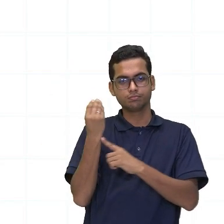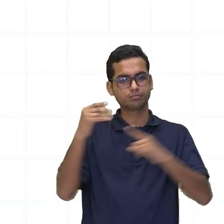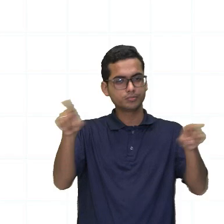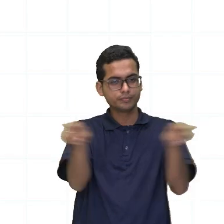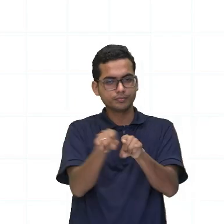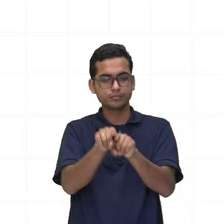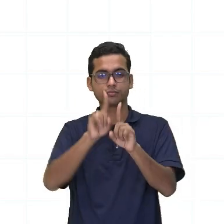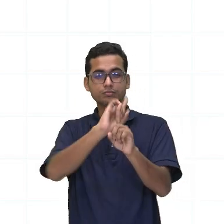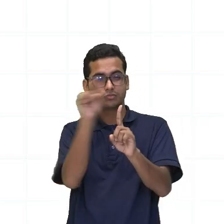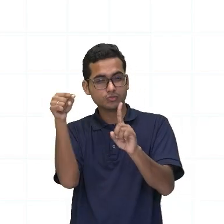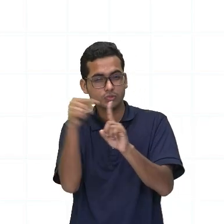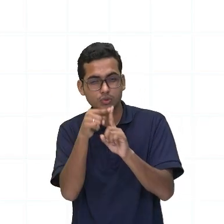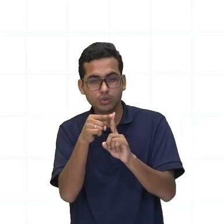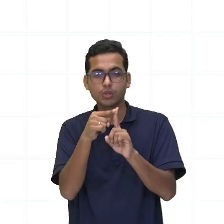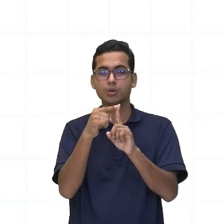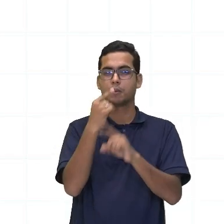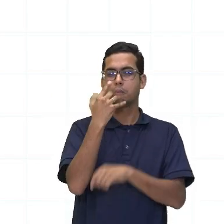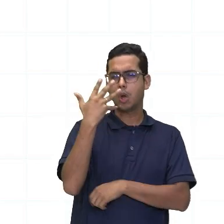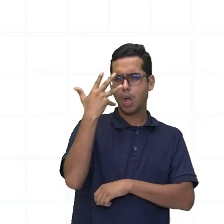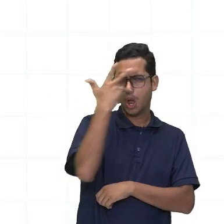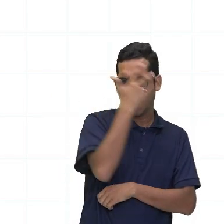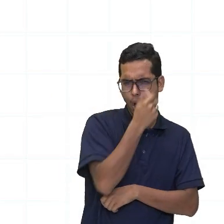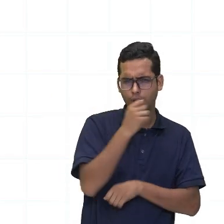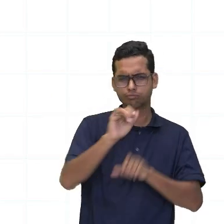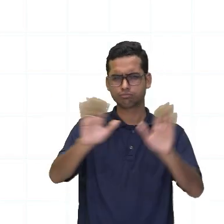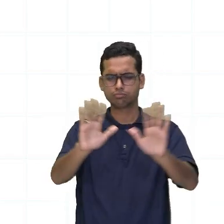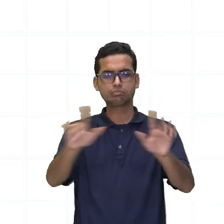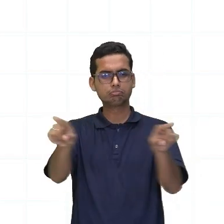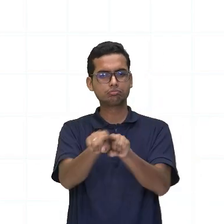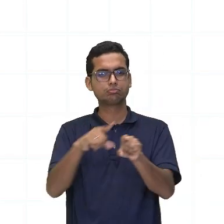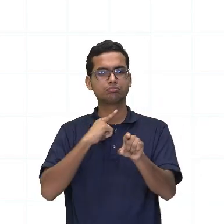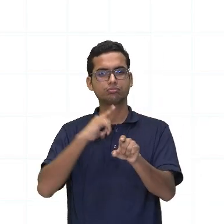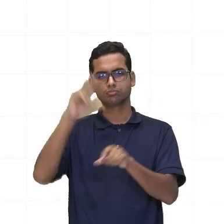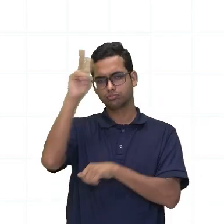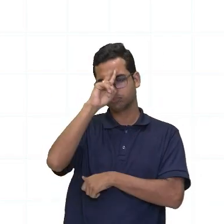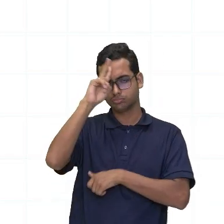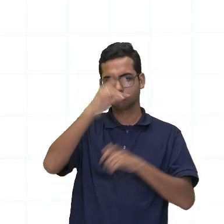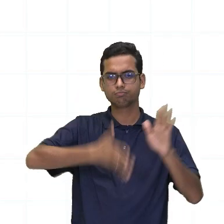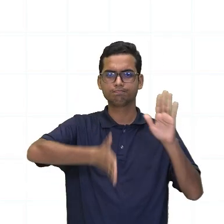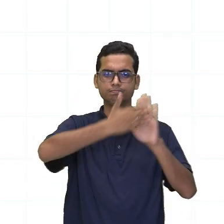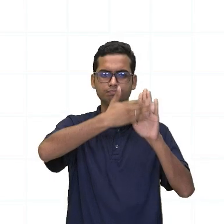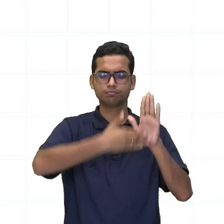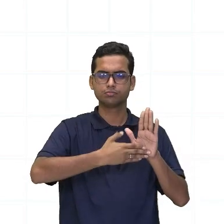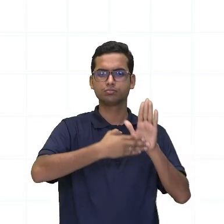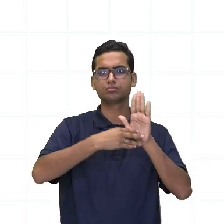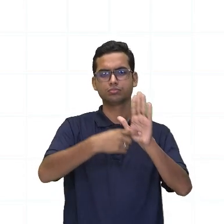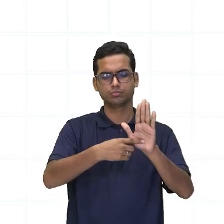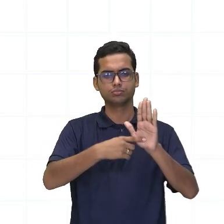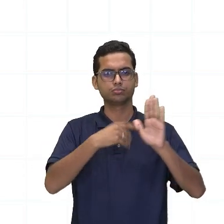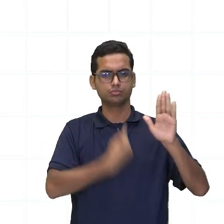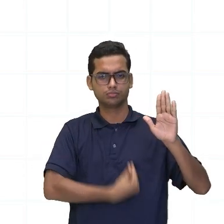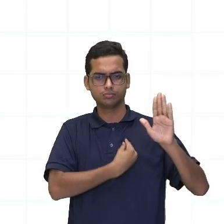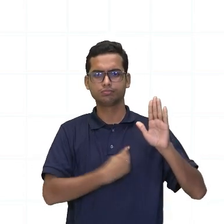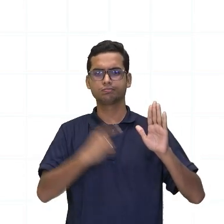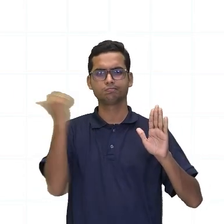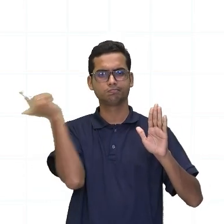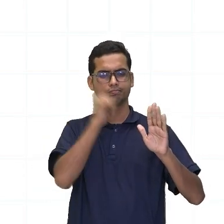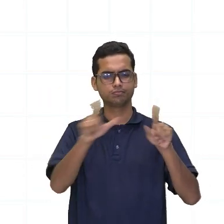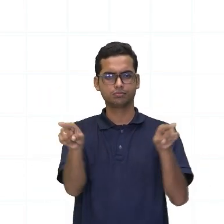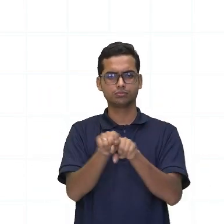intenção estética em sua produção, mas sim de reforçar um propósito que havia encomendado o